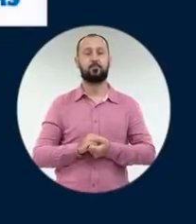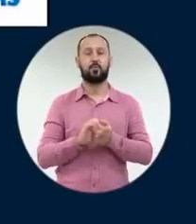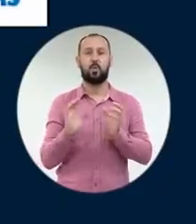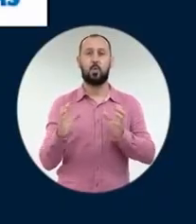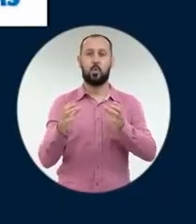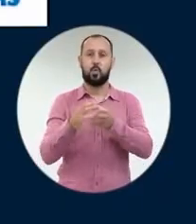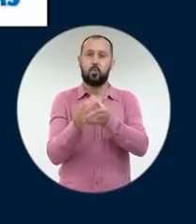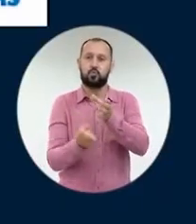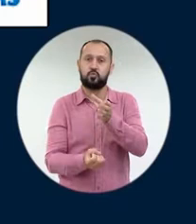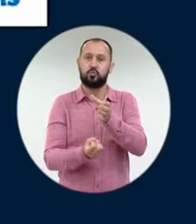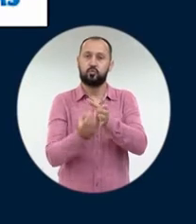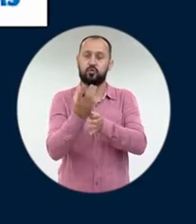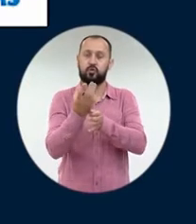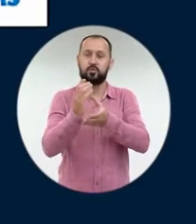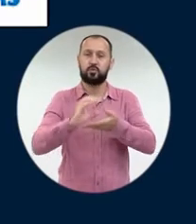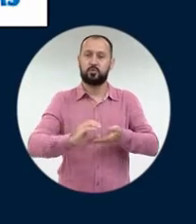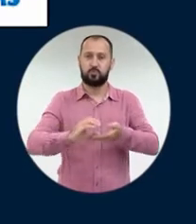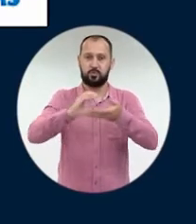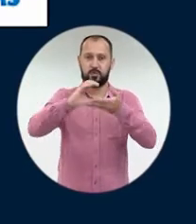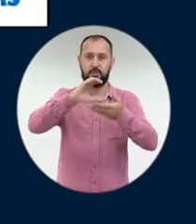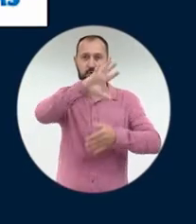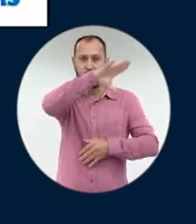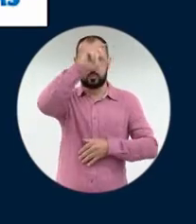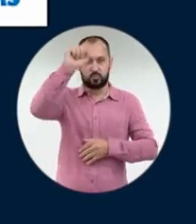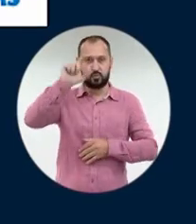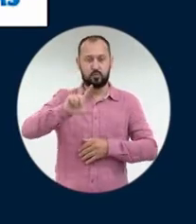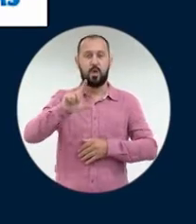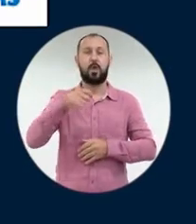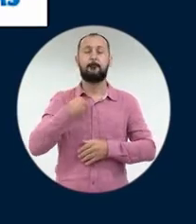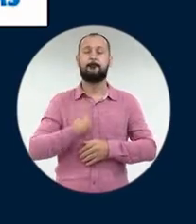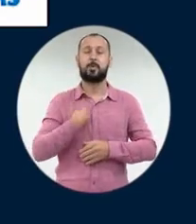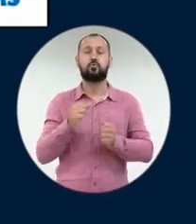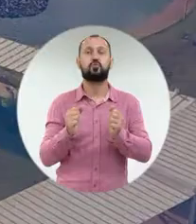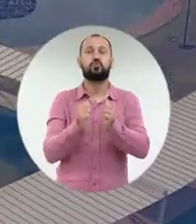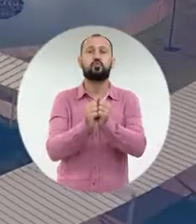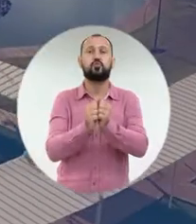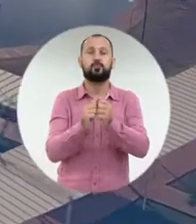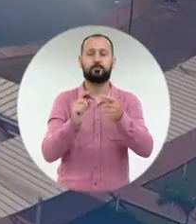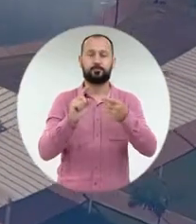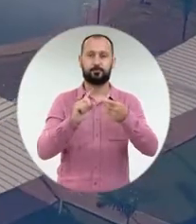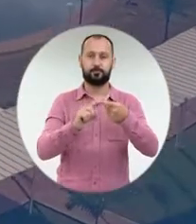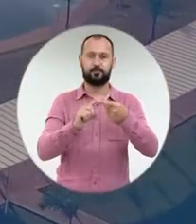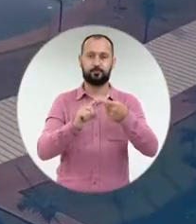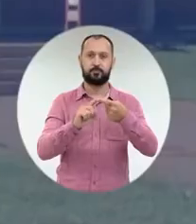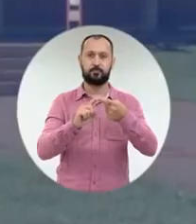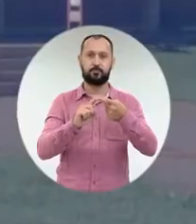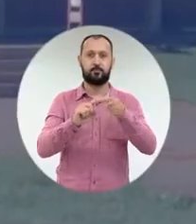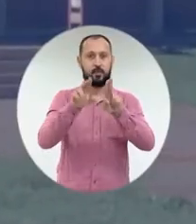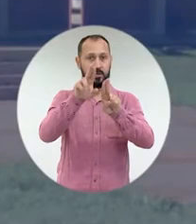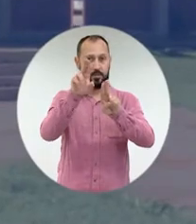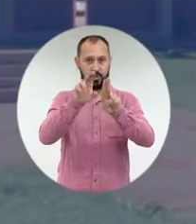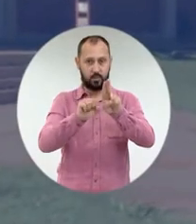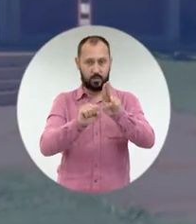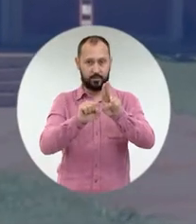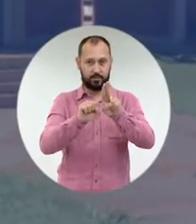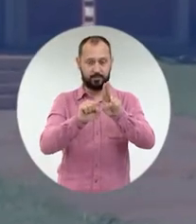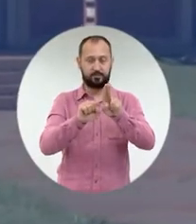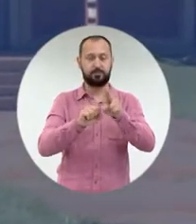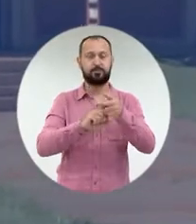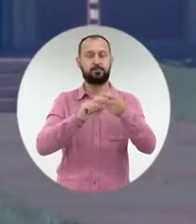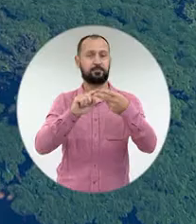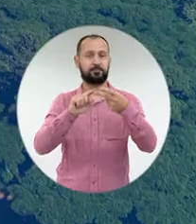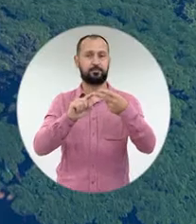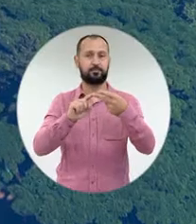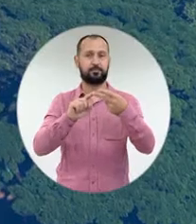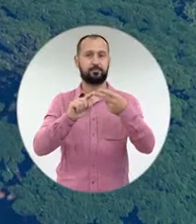grupo fundador do Conselho de Reitores de Mato Grosso do Sul é composto por Universidade Estadual de Mato Grosso do Sul, a